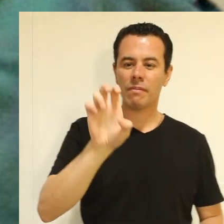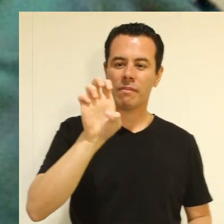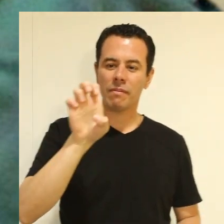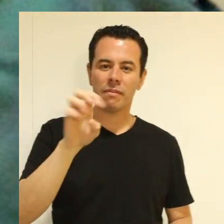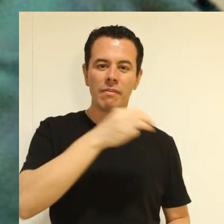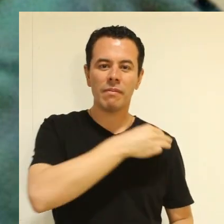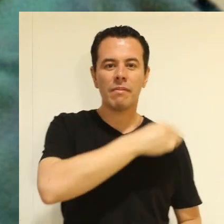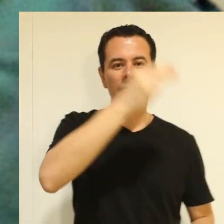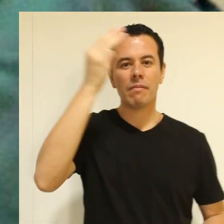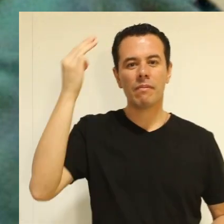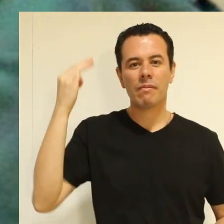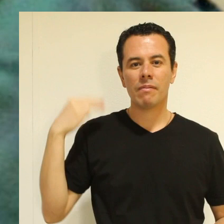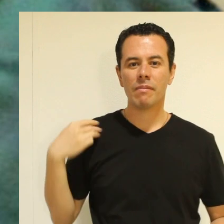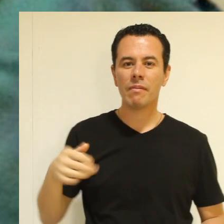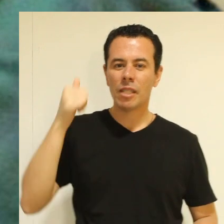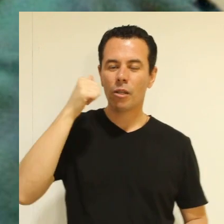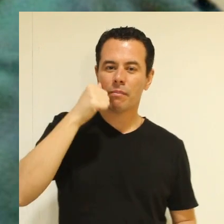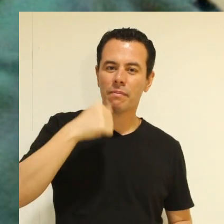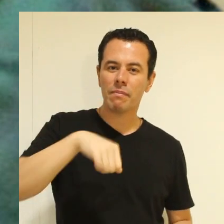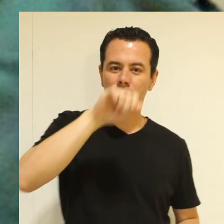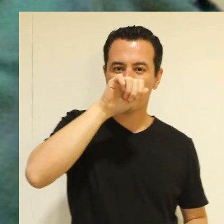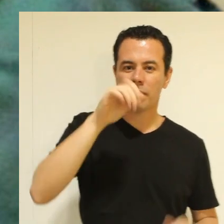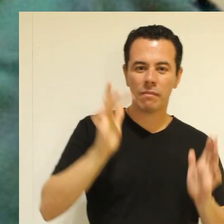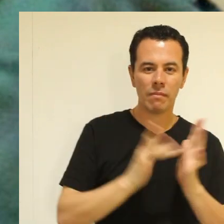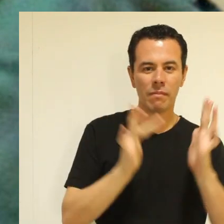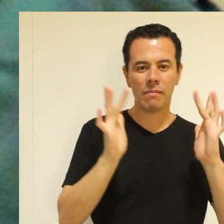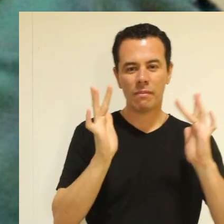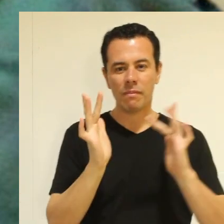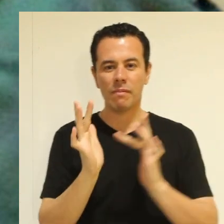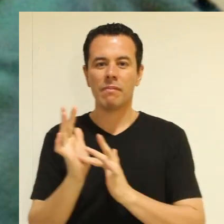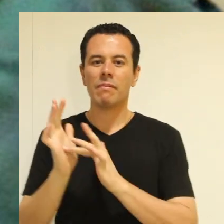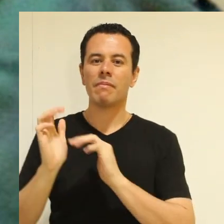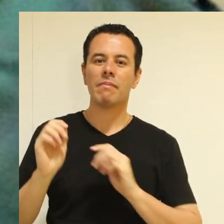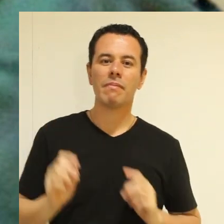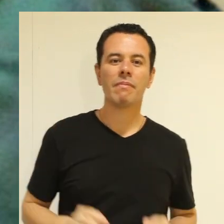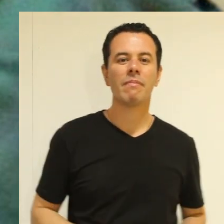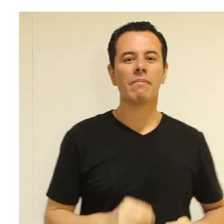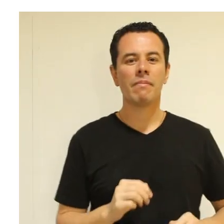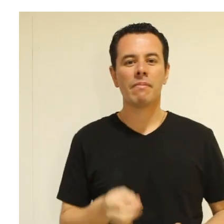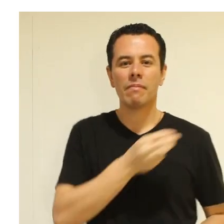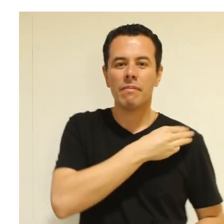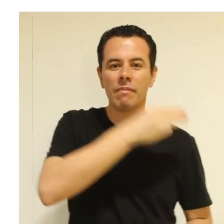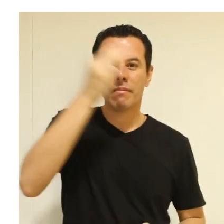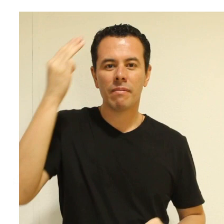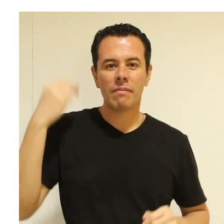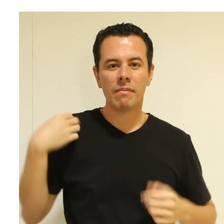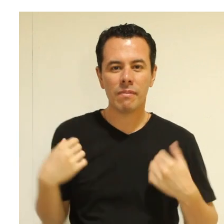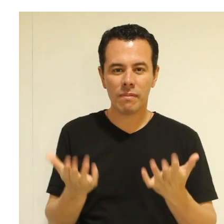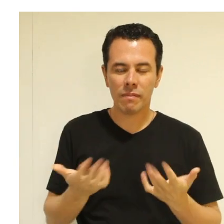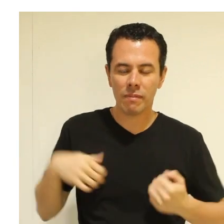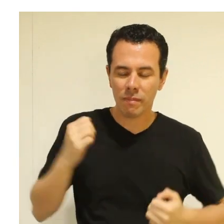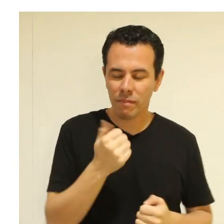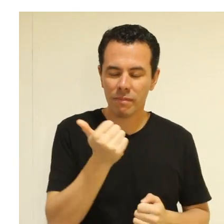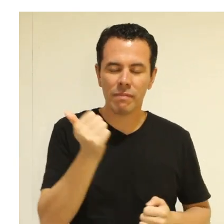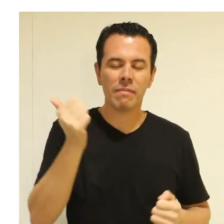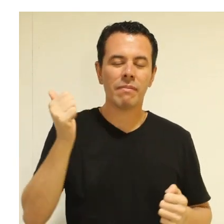Ave Maria, Mãe de Jesus. Maria que eu